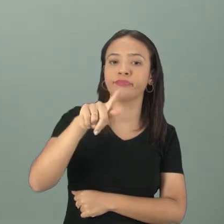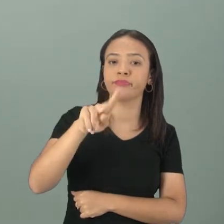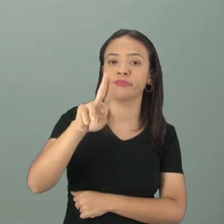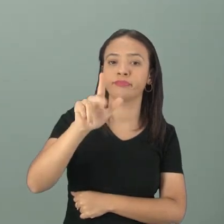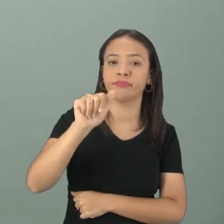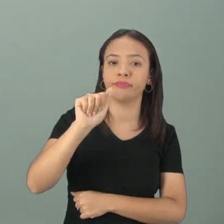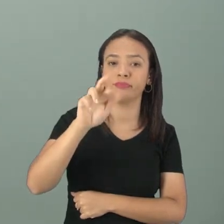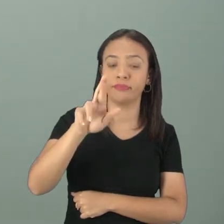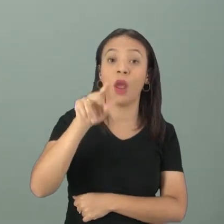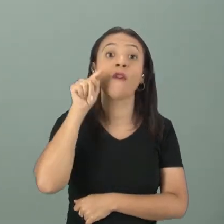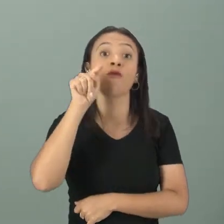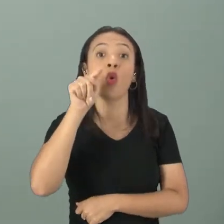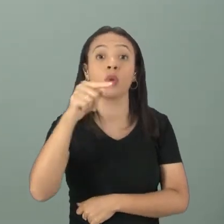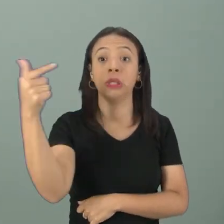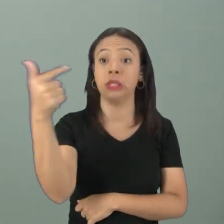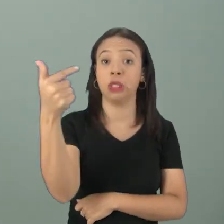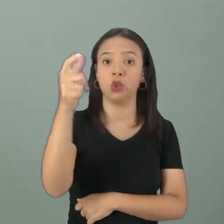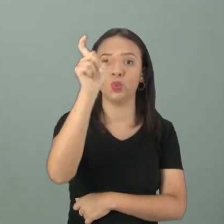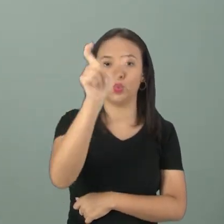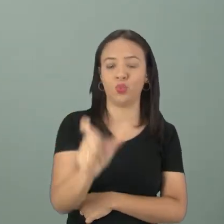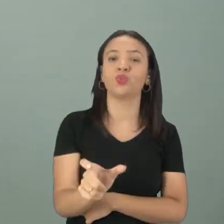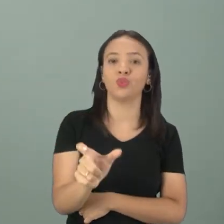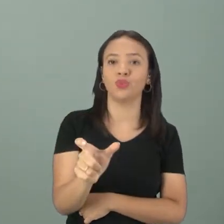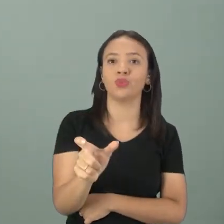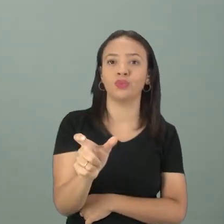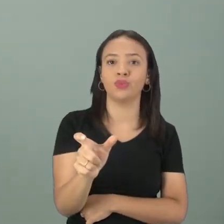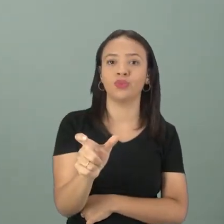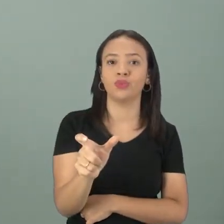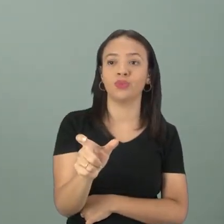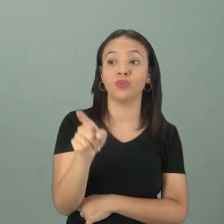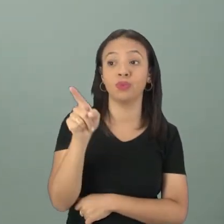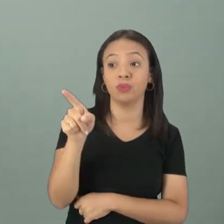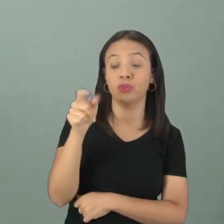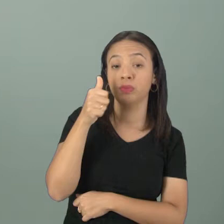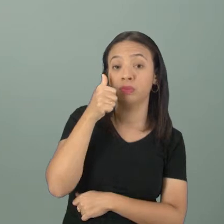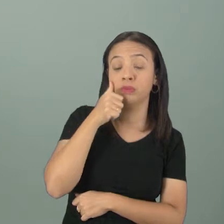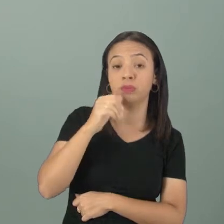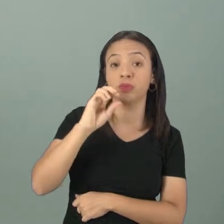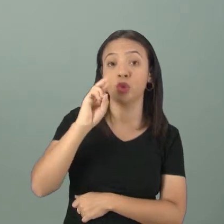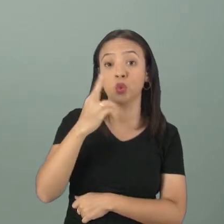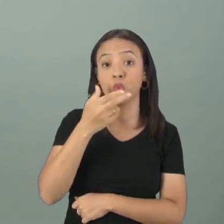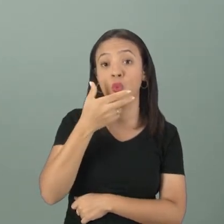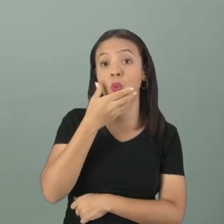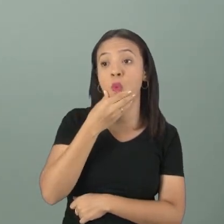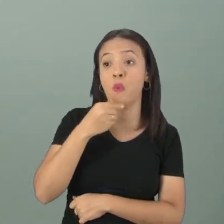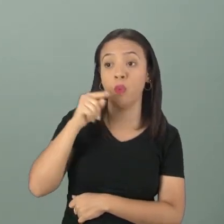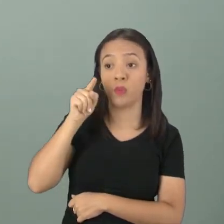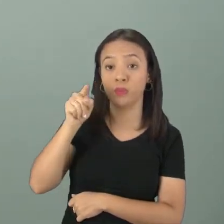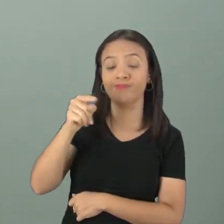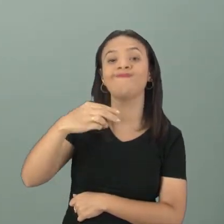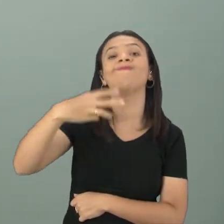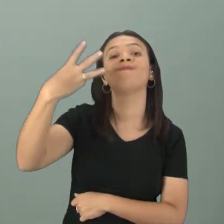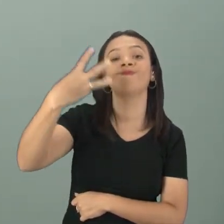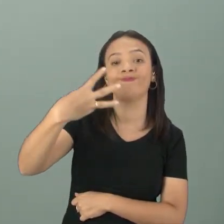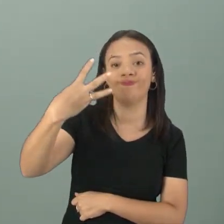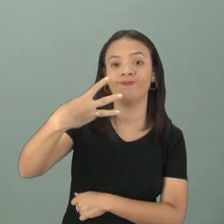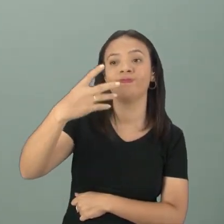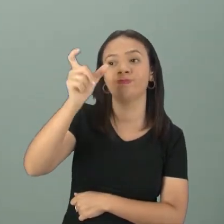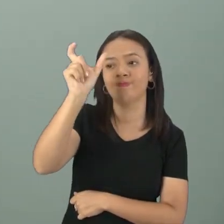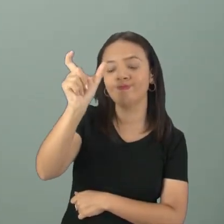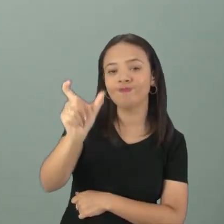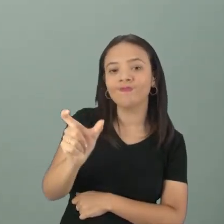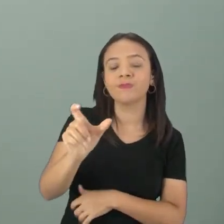Você é segunda pessoa do singular. Ele e ela é a terceira pessoa do